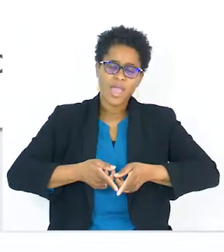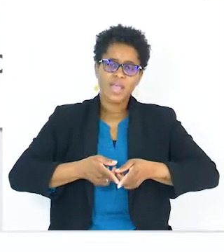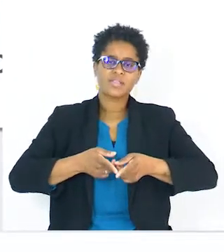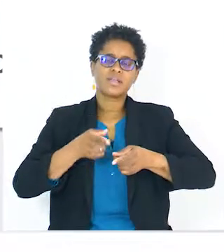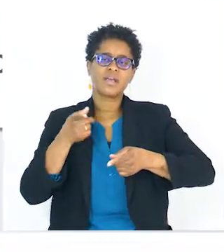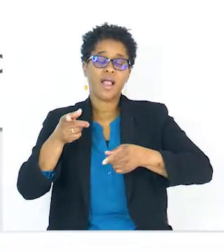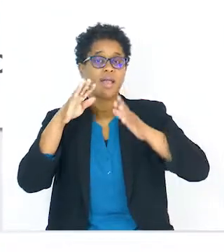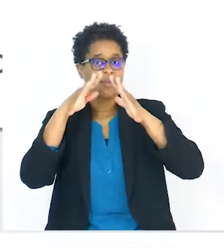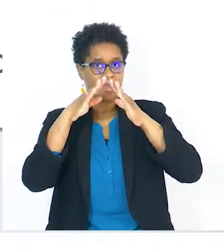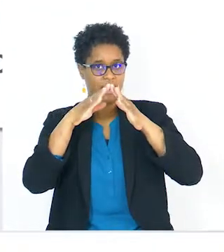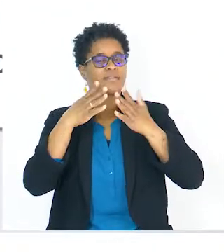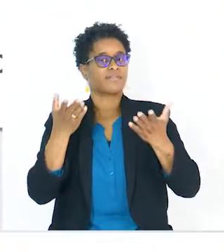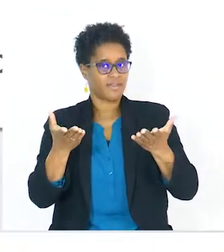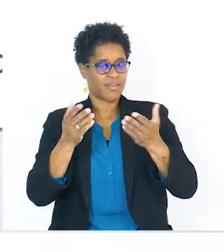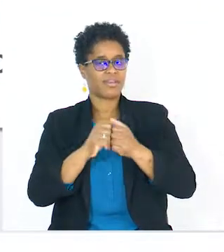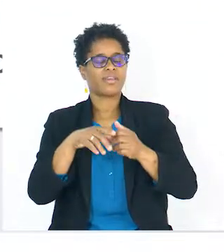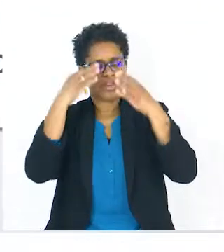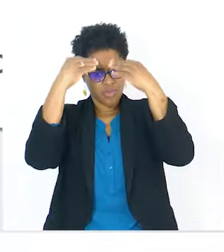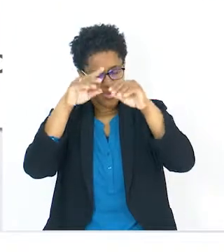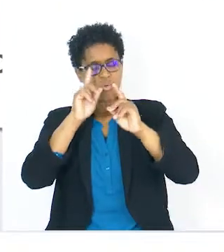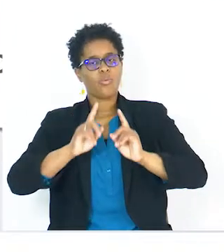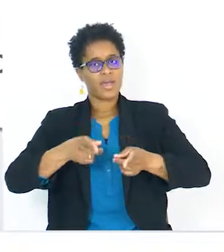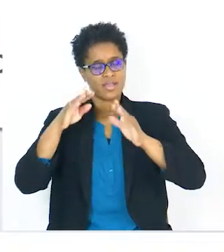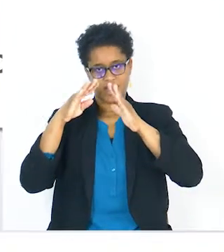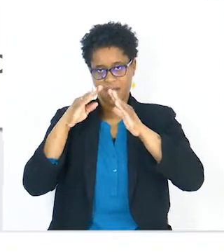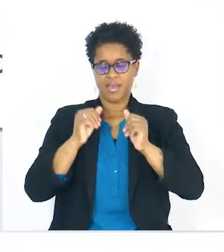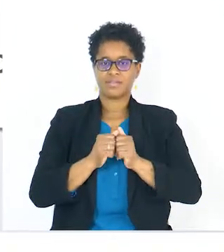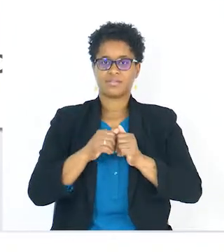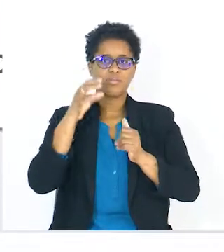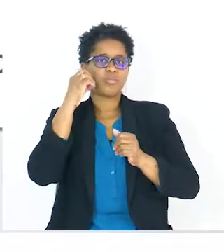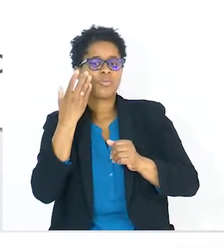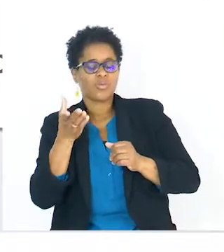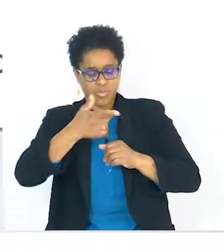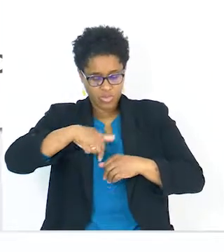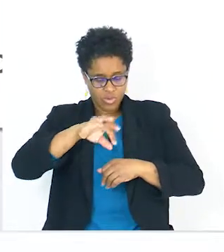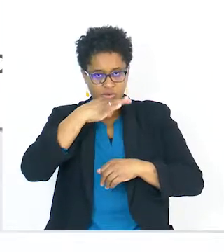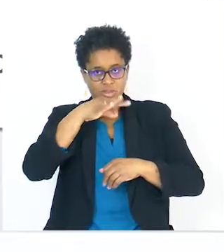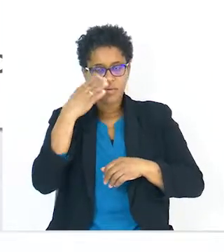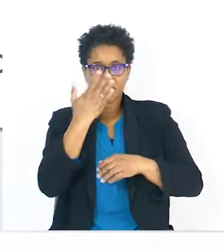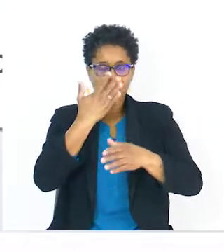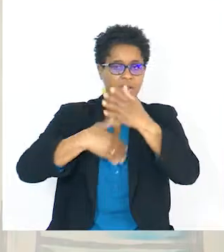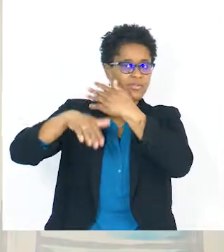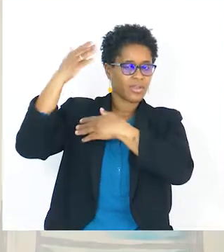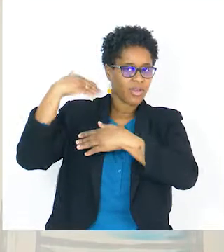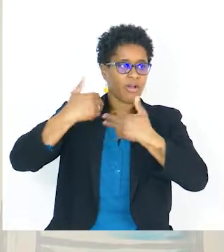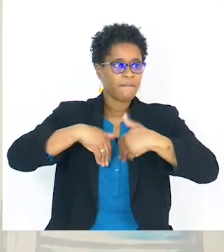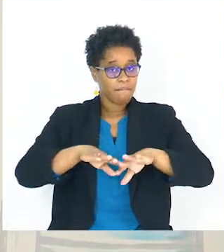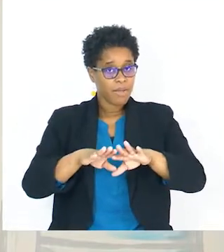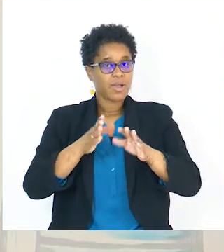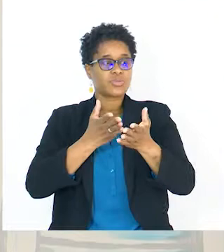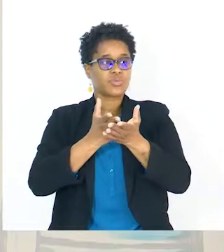começa em casa, não é? A educação começa em casa, como nós falamos na aula anterior,